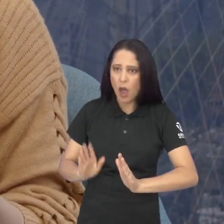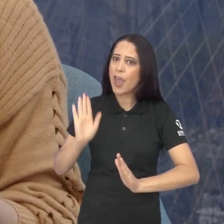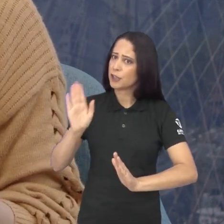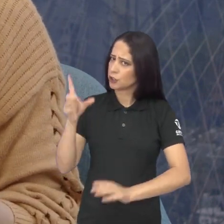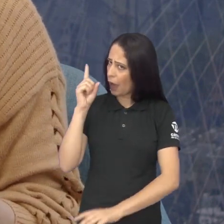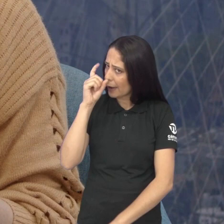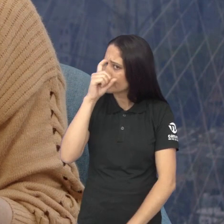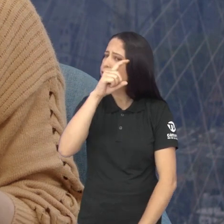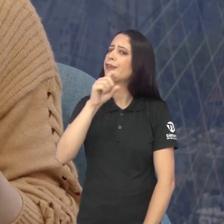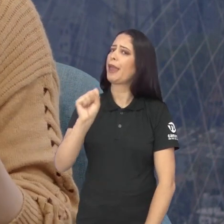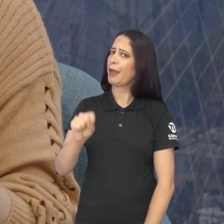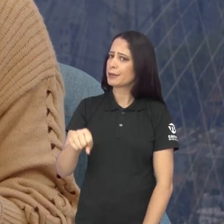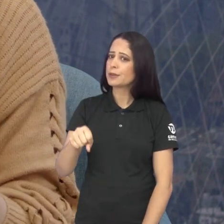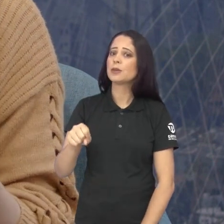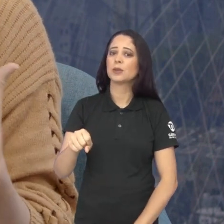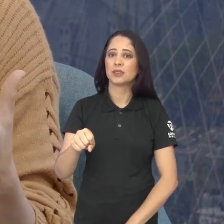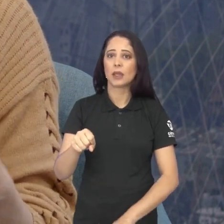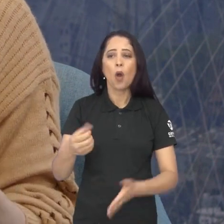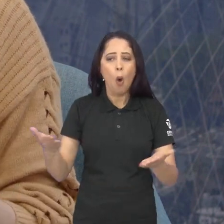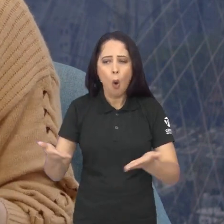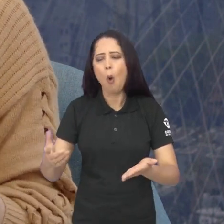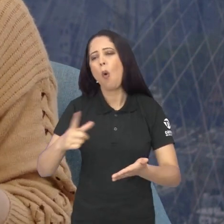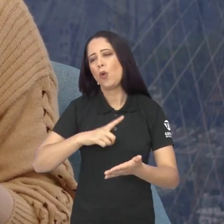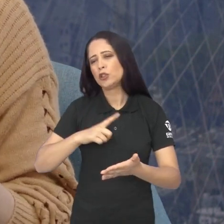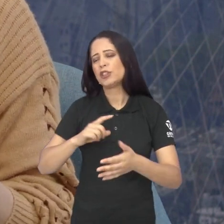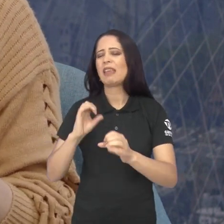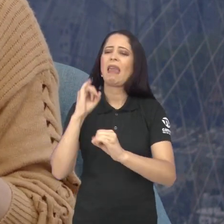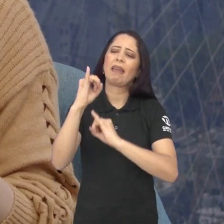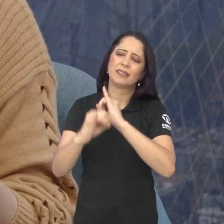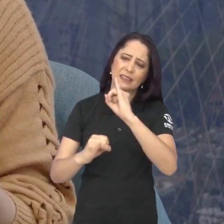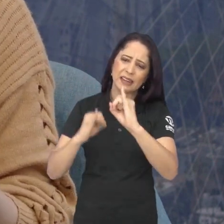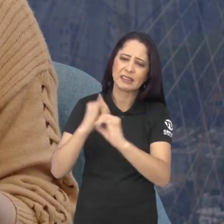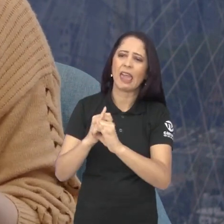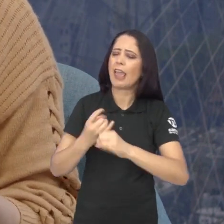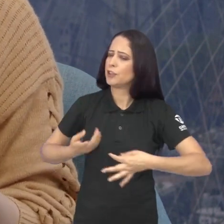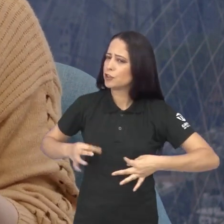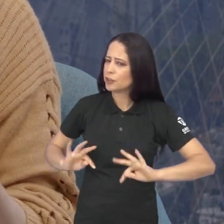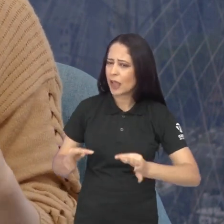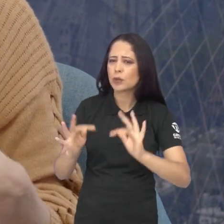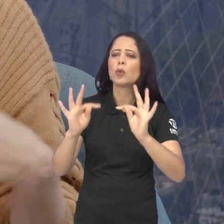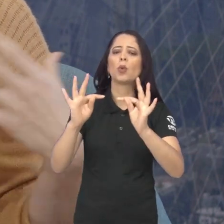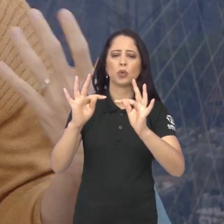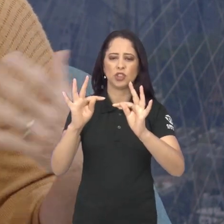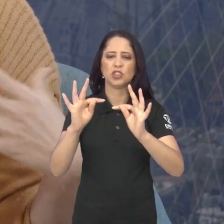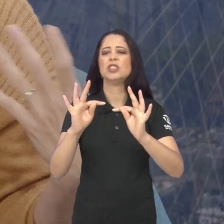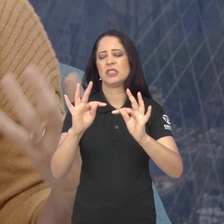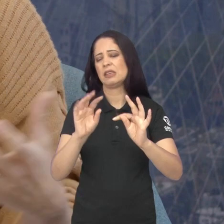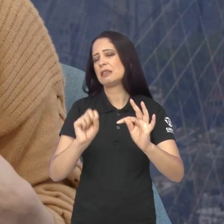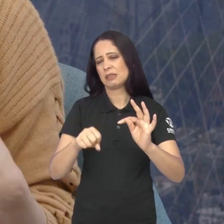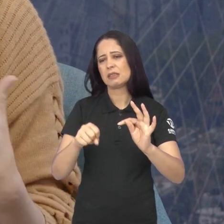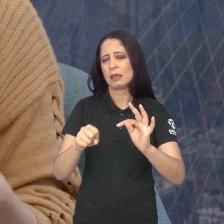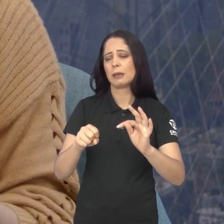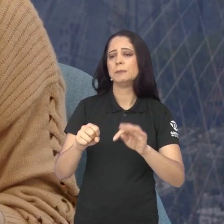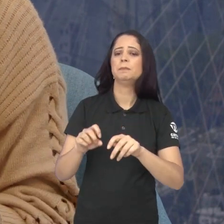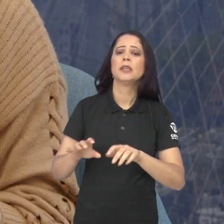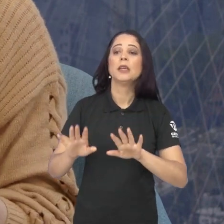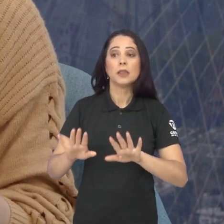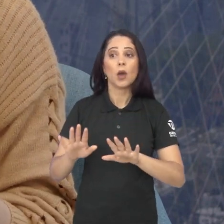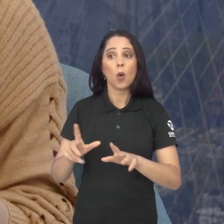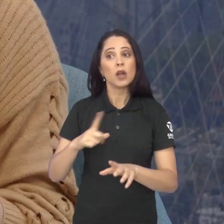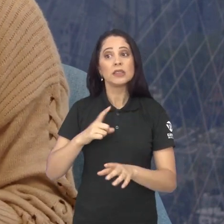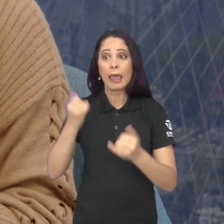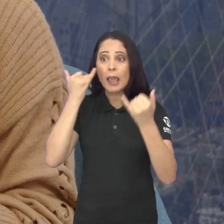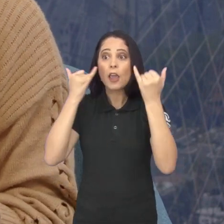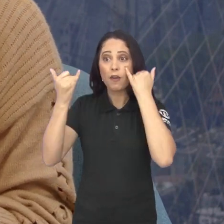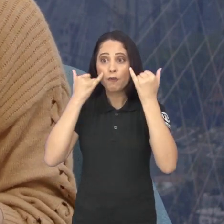Hoje, com o que a gente tem de mídia digital, até com uma conversa mais aberta com as nossas mães dessa geração, a gente